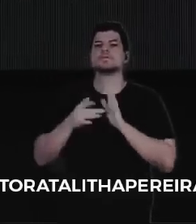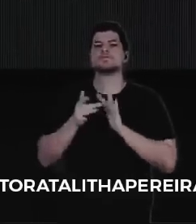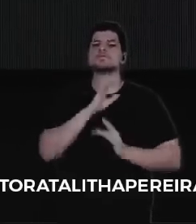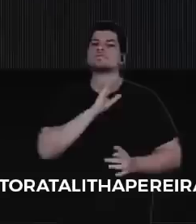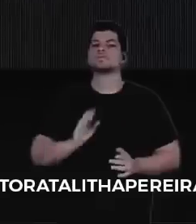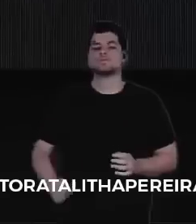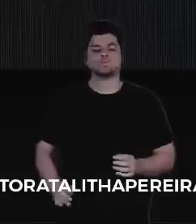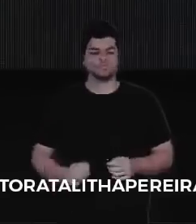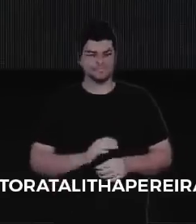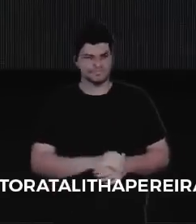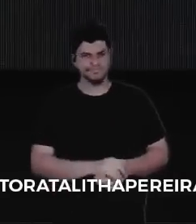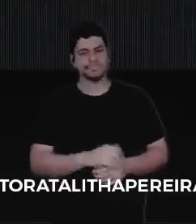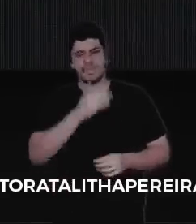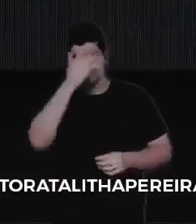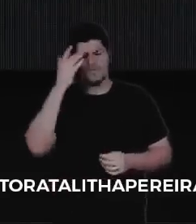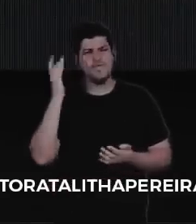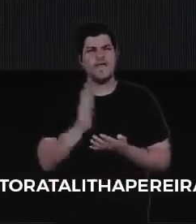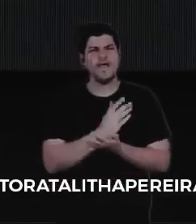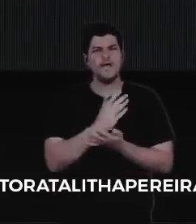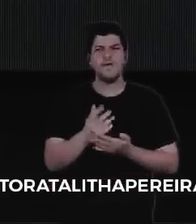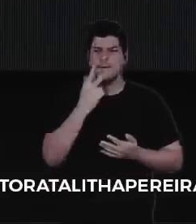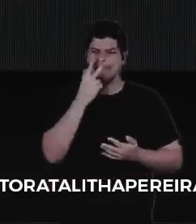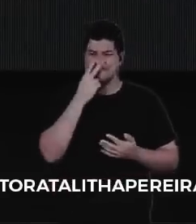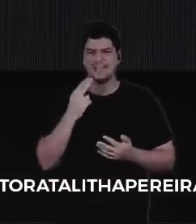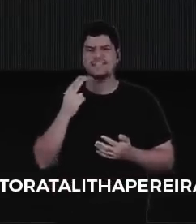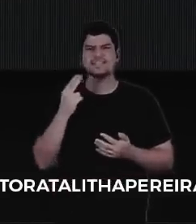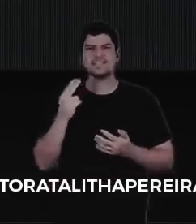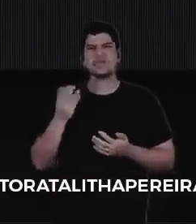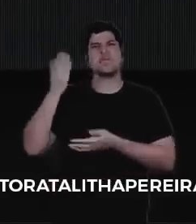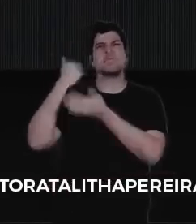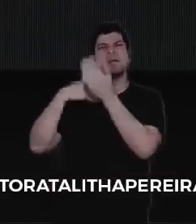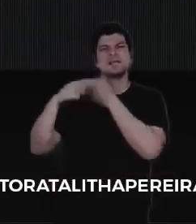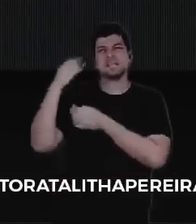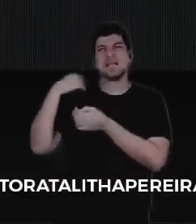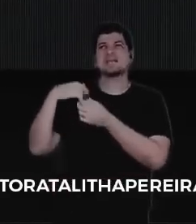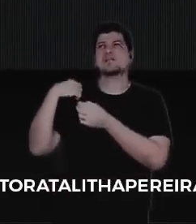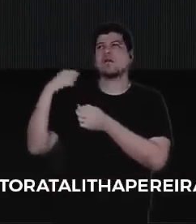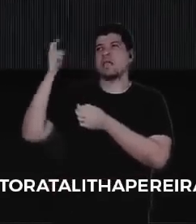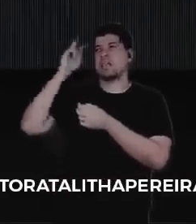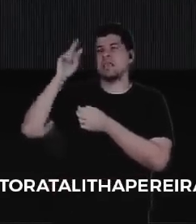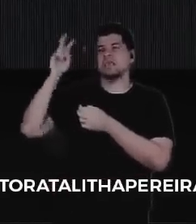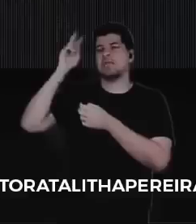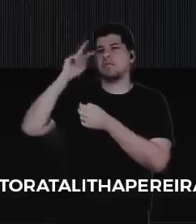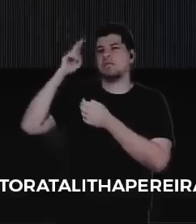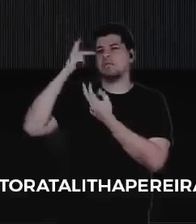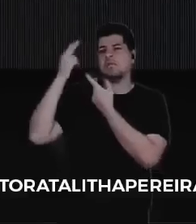gente que é brincadeira, se prende a tantos acontecimentos negativos do passado.